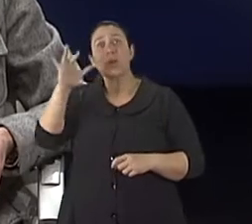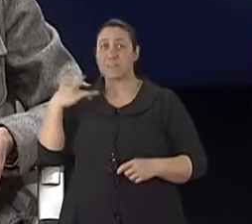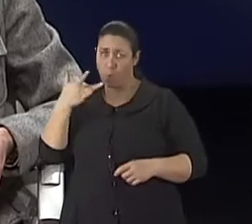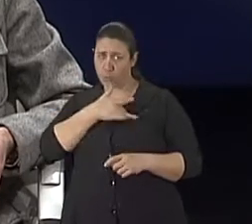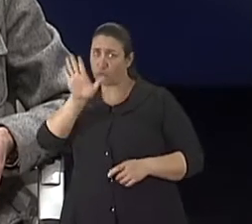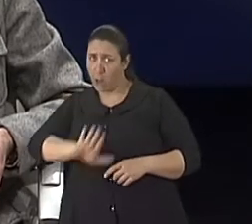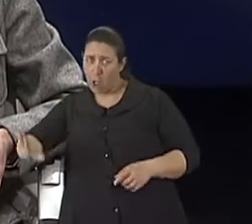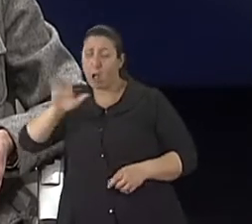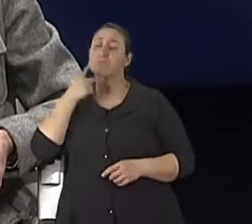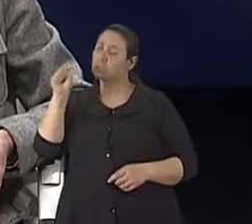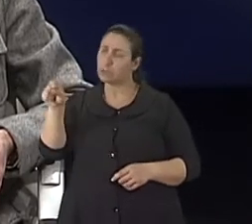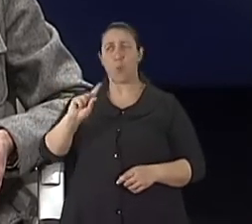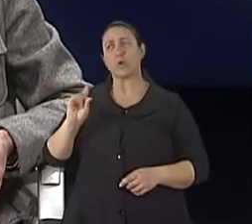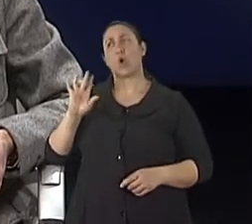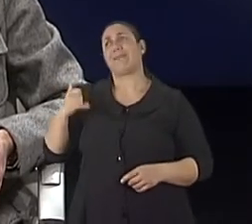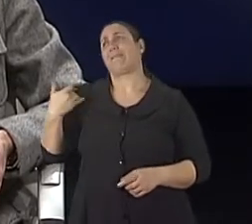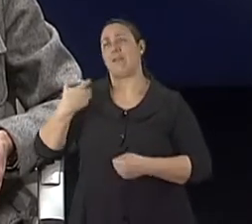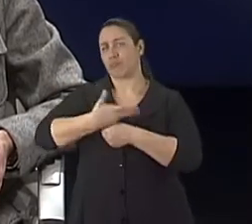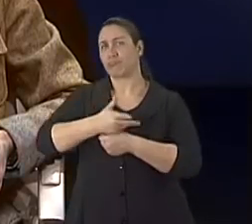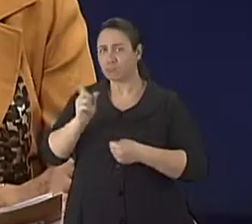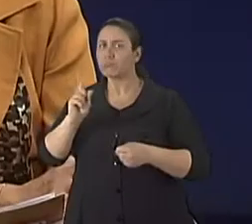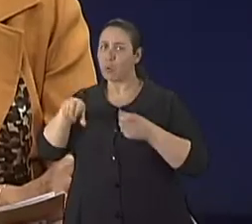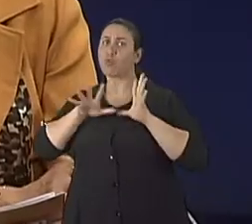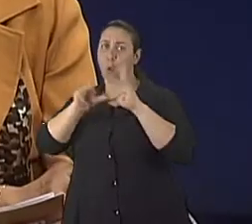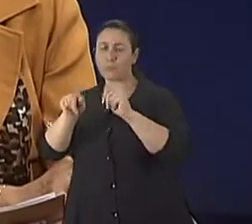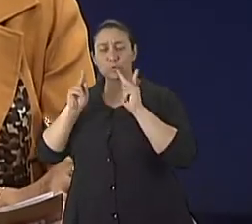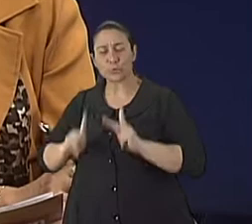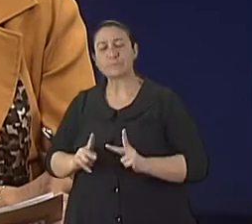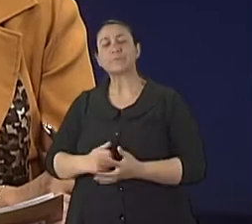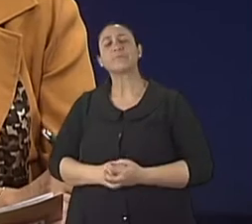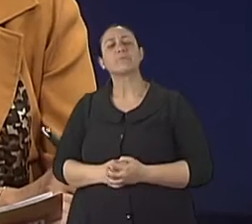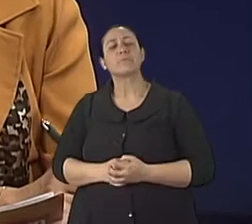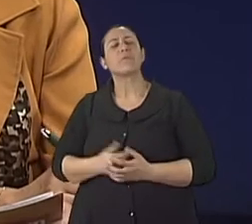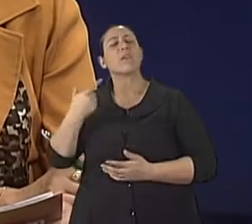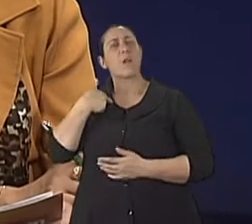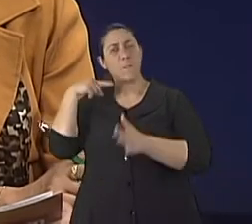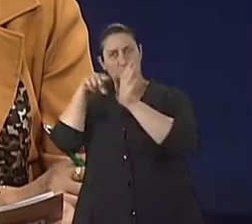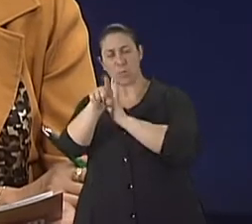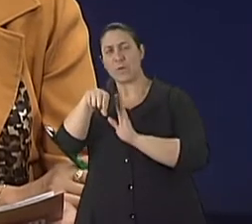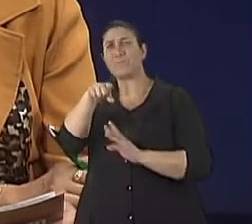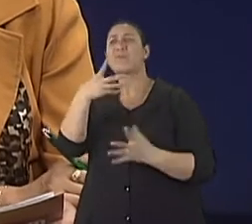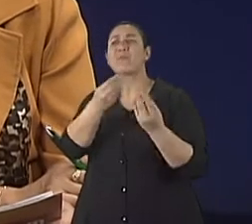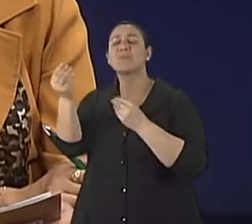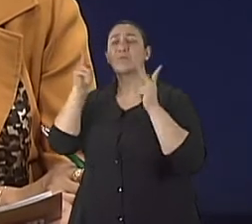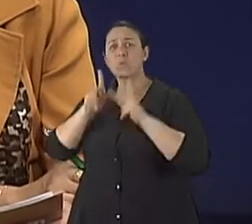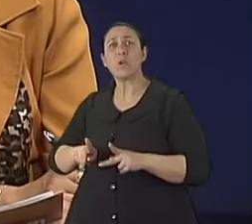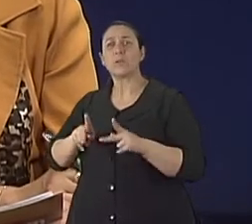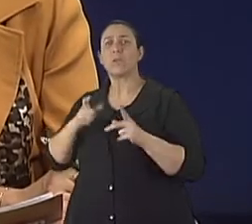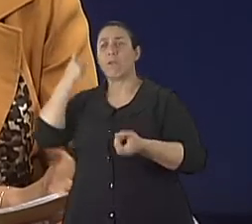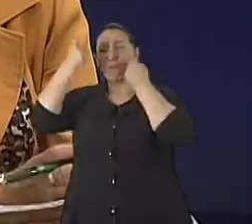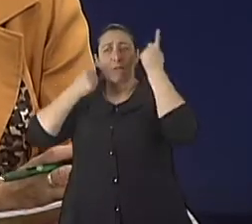a idade perfeita isso é fundamental pra gente né doutor porque o que mais apavora a palavra osteoporose são as quedas